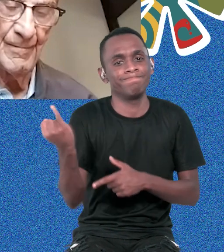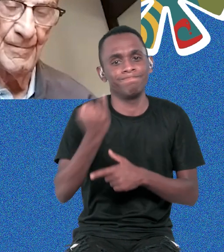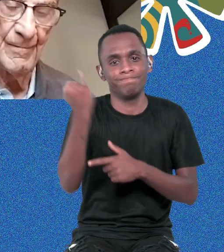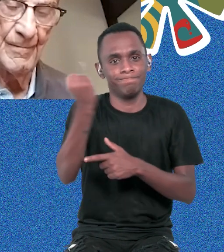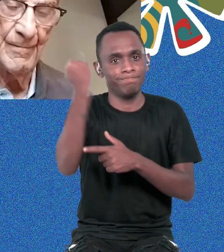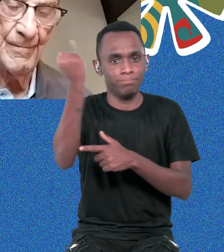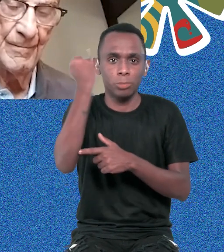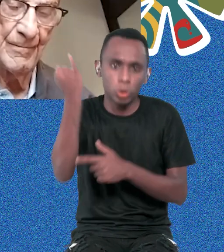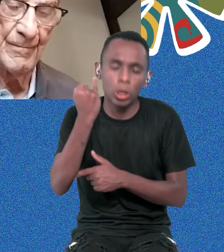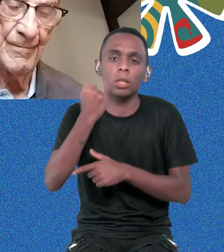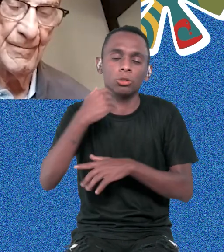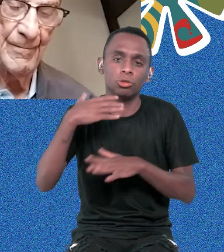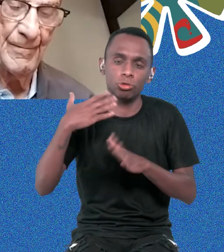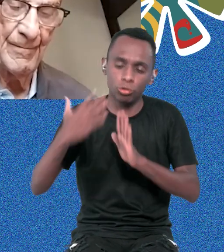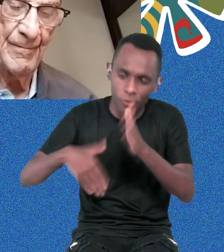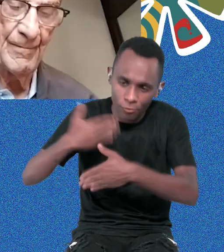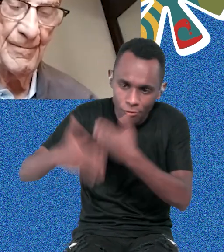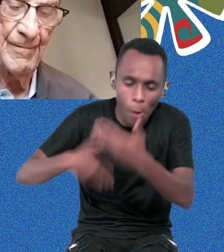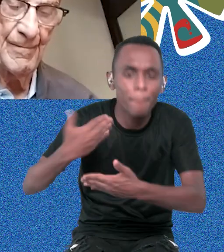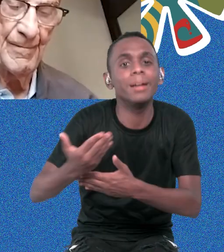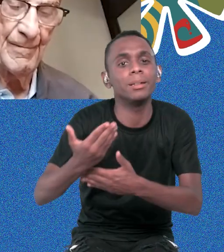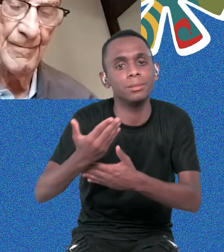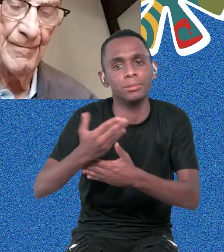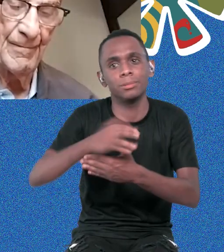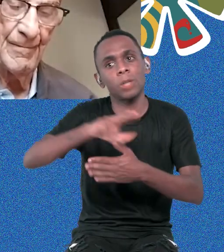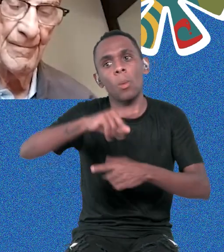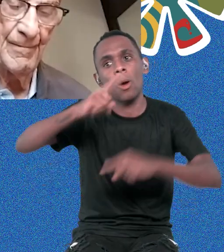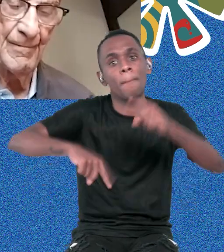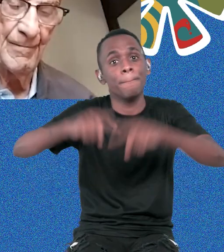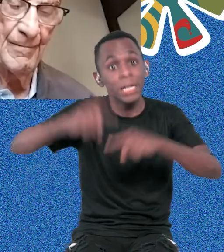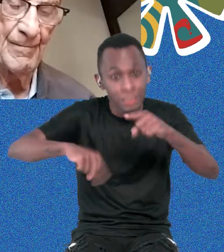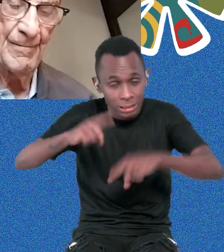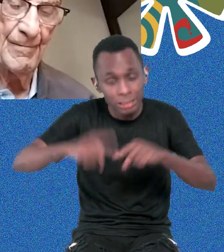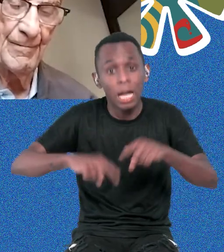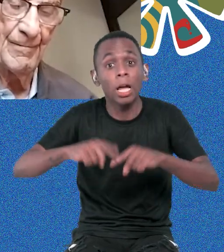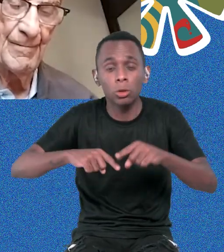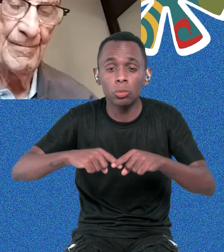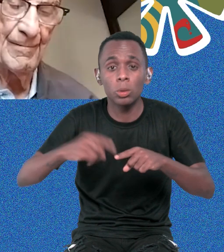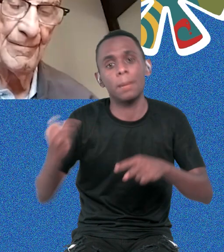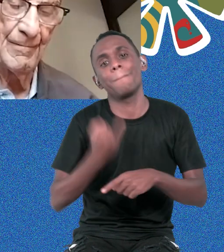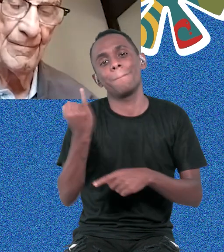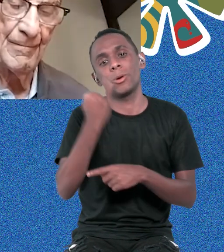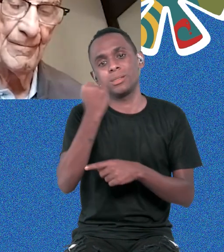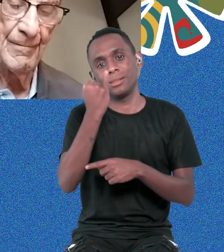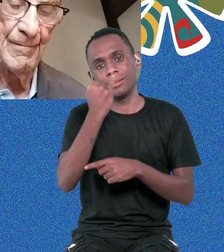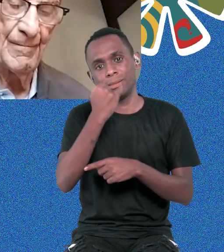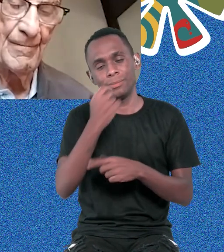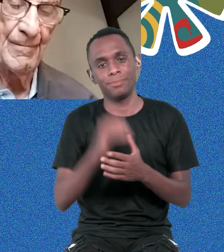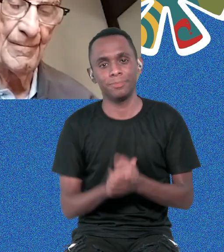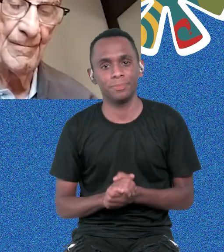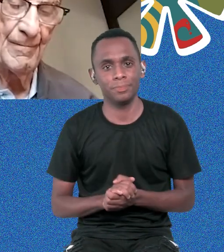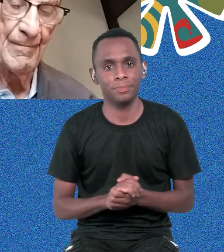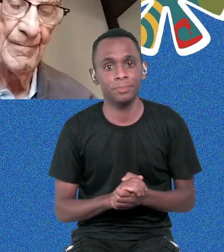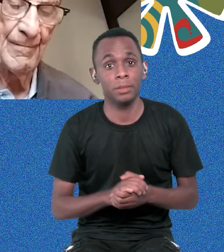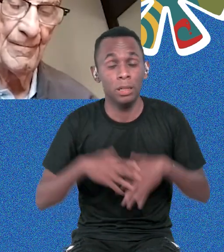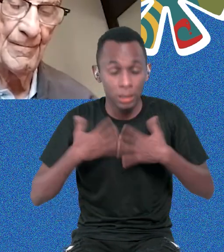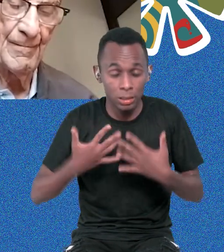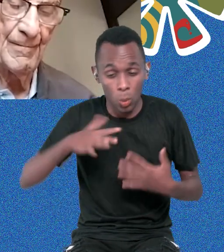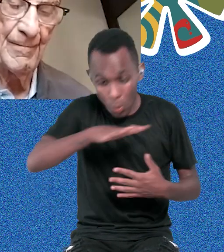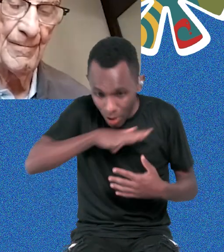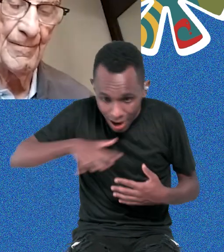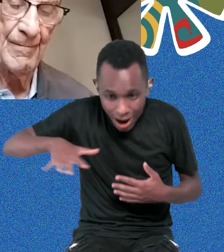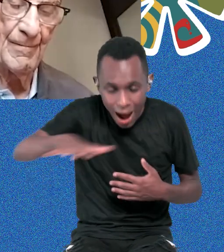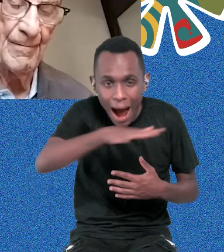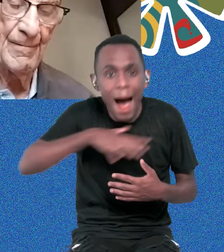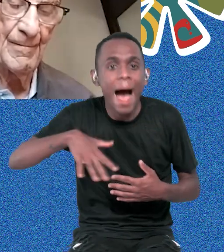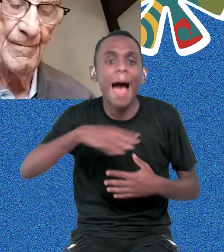faz parte da sua matriz de formação. Ele não é só imaterial, ele é material. Ou seja, o